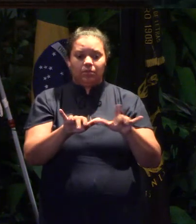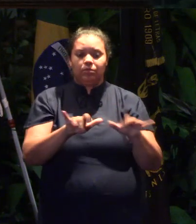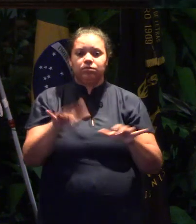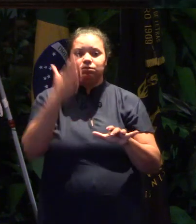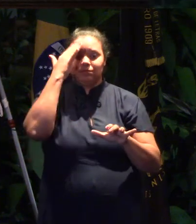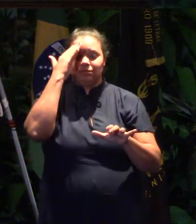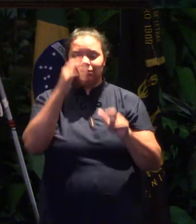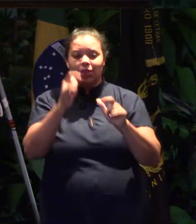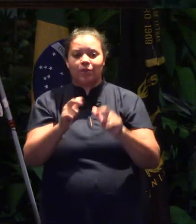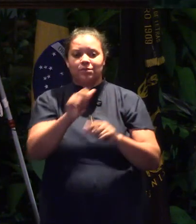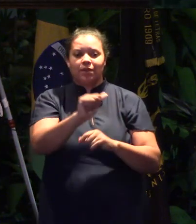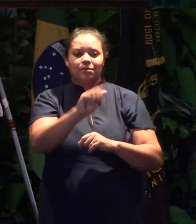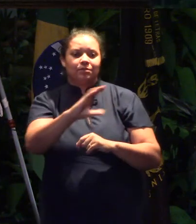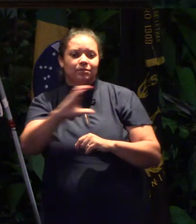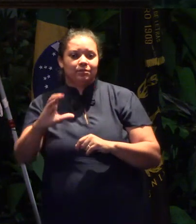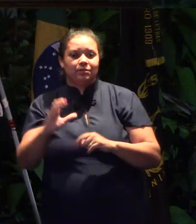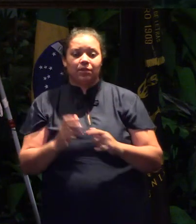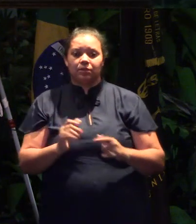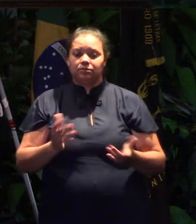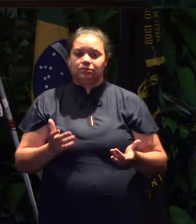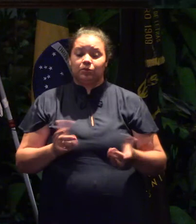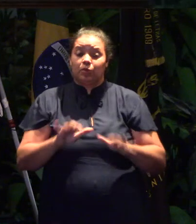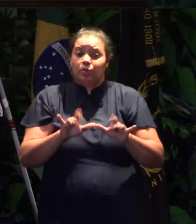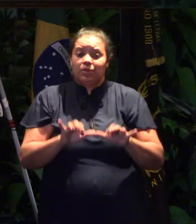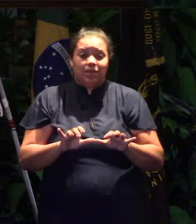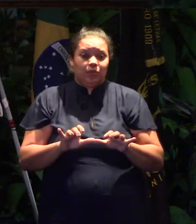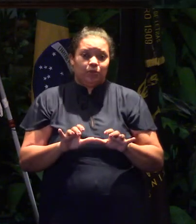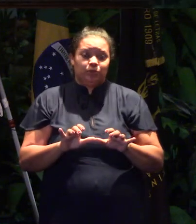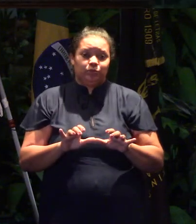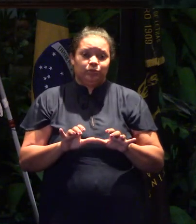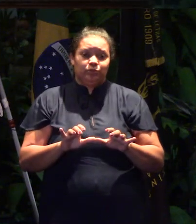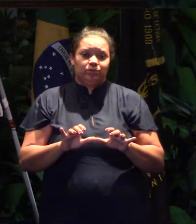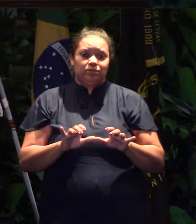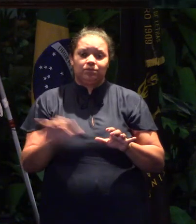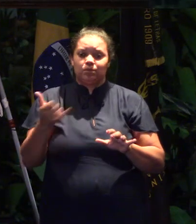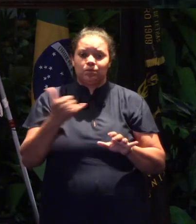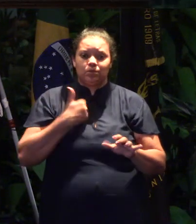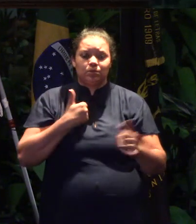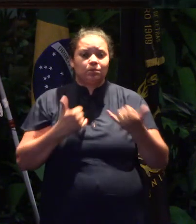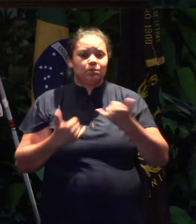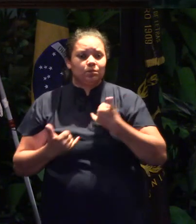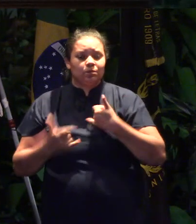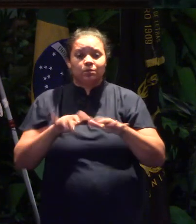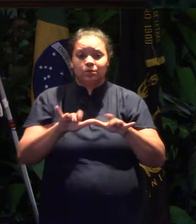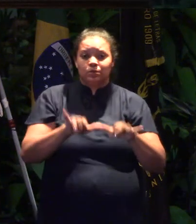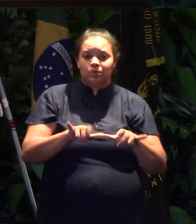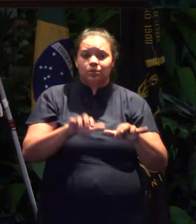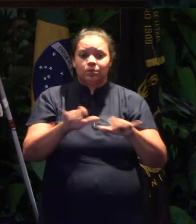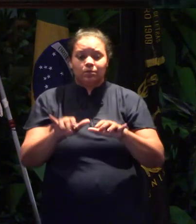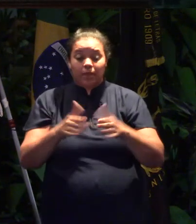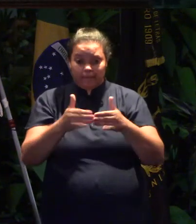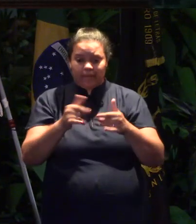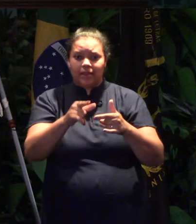as letras e digita. E o computador, o leitor de tela, vai te falando tudo que está sendo digitado. Se você pedir